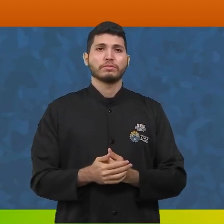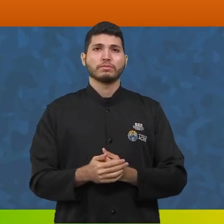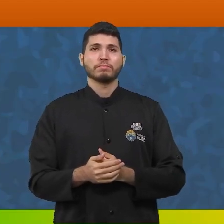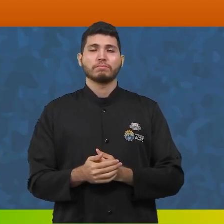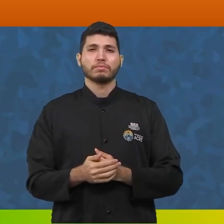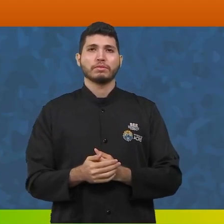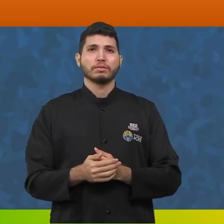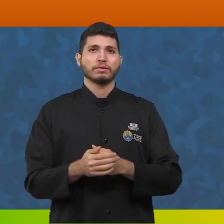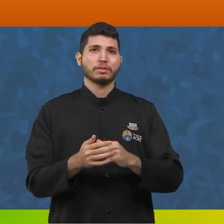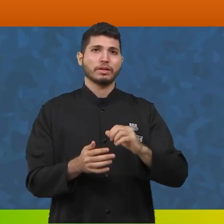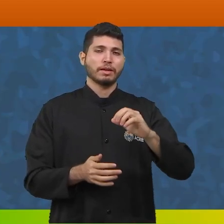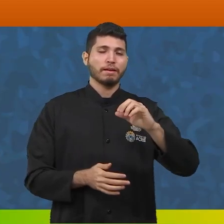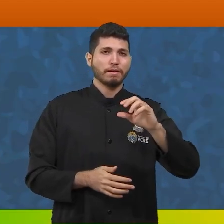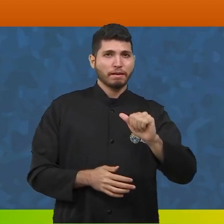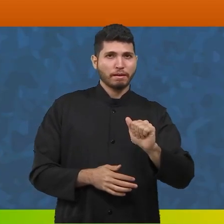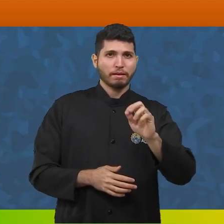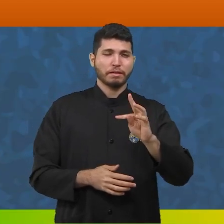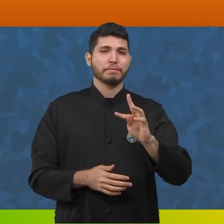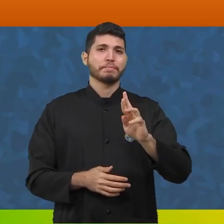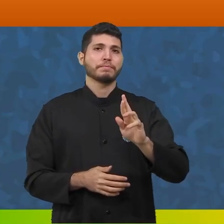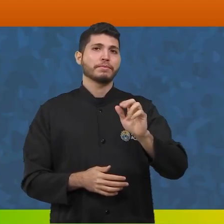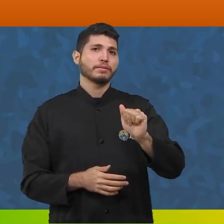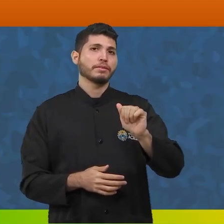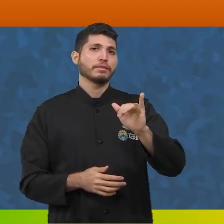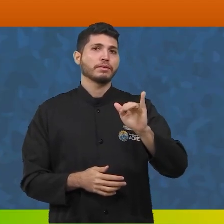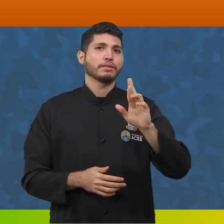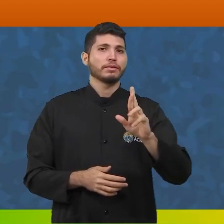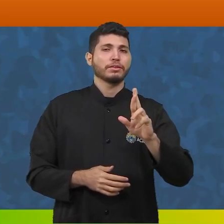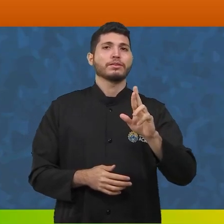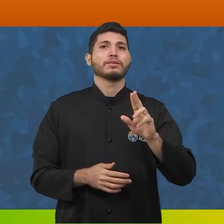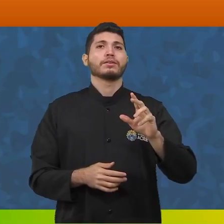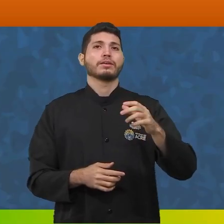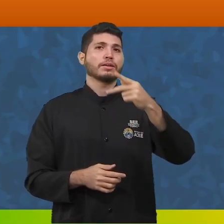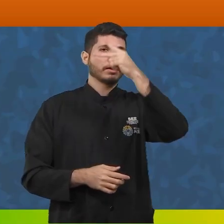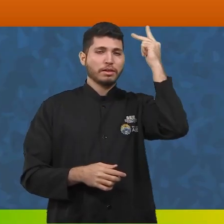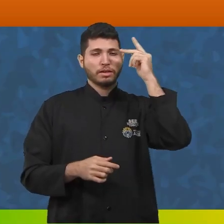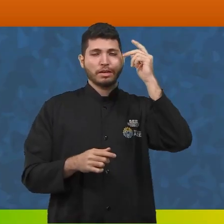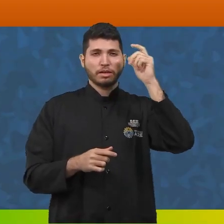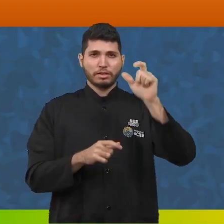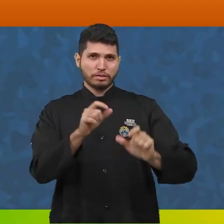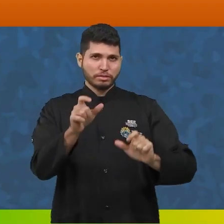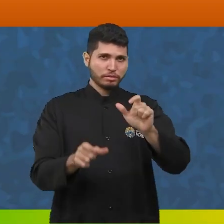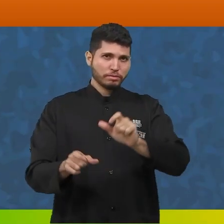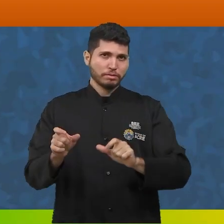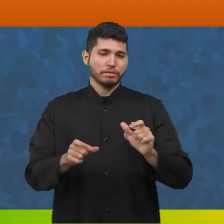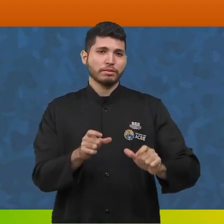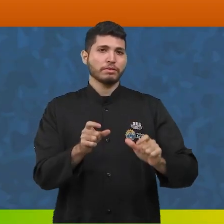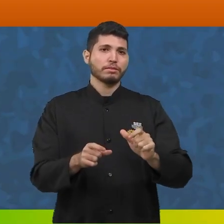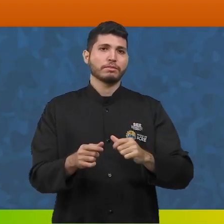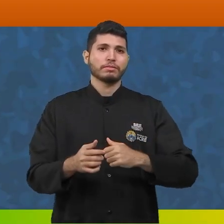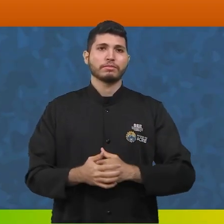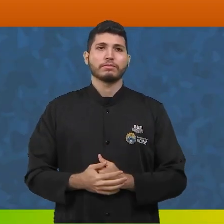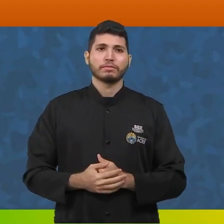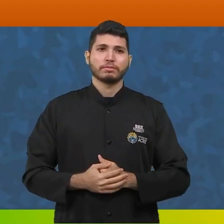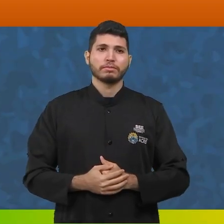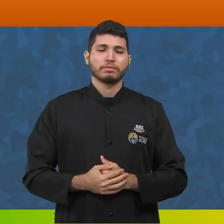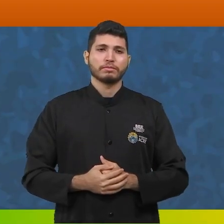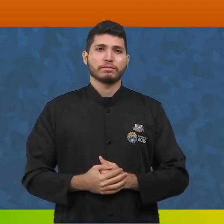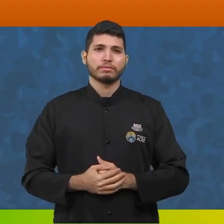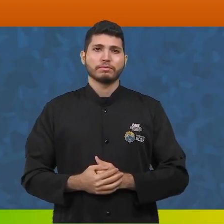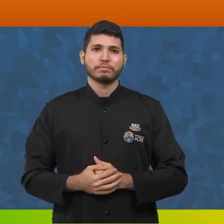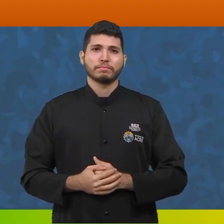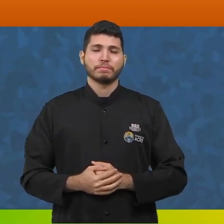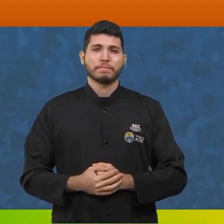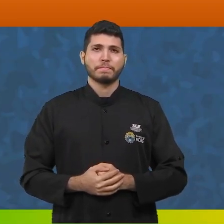público, criando ambientes que contextualizam a narrativa. Aqui, ao contrário lá da radionovela, que não tinha esse aporte,